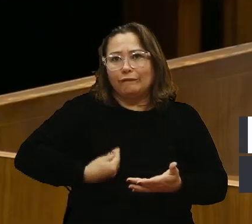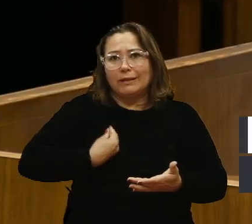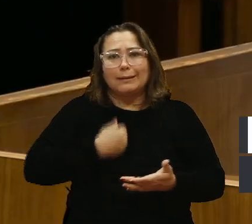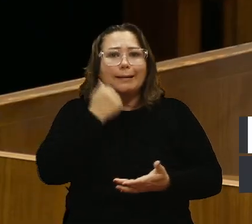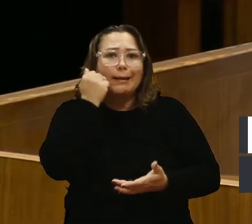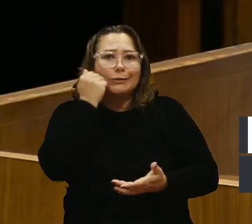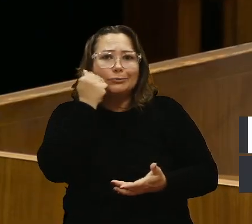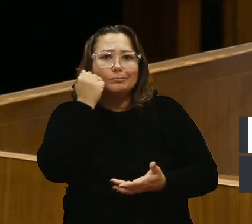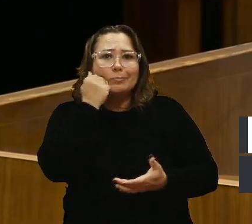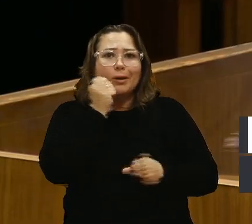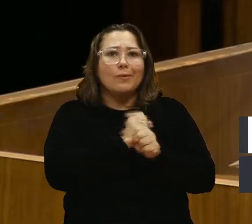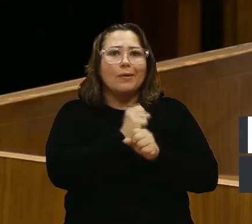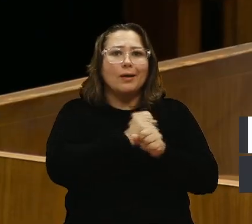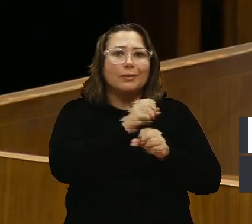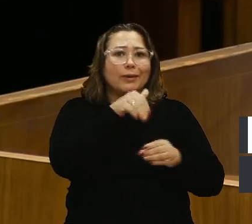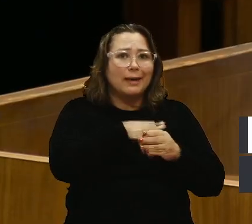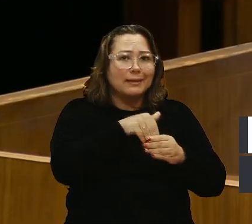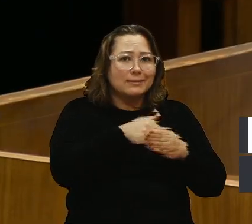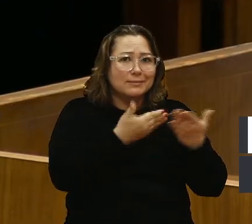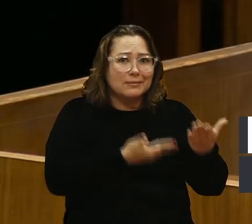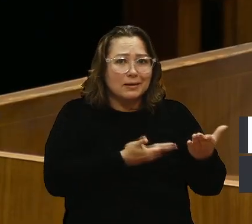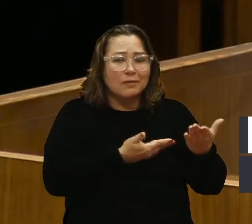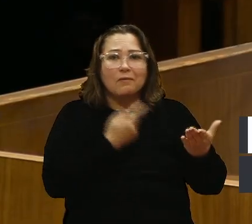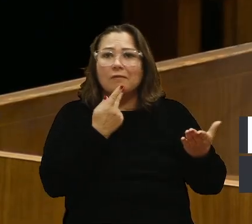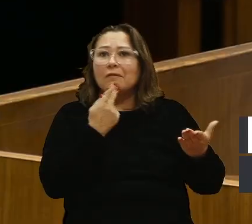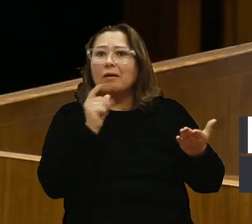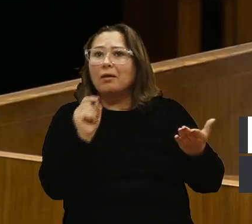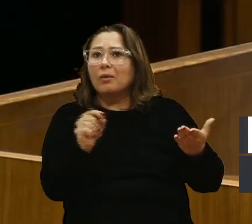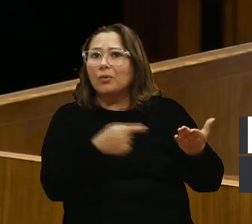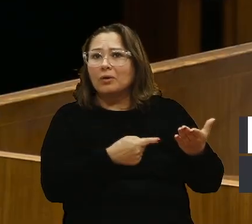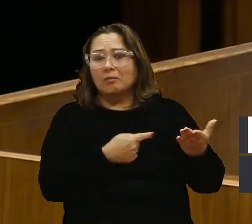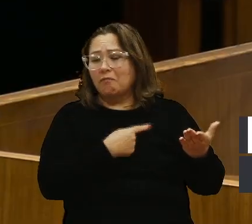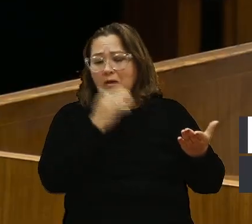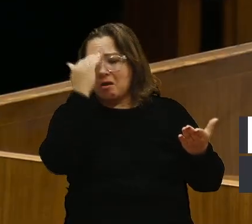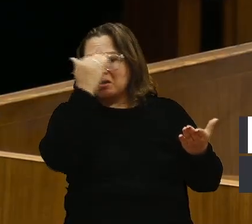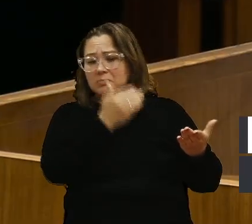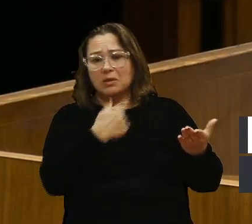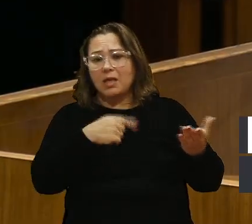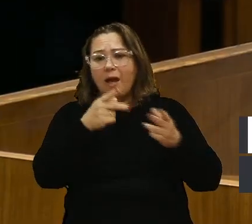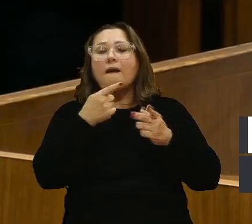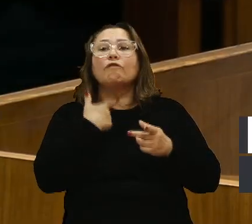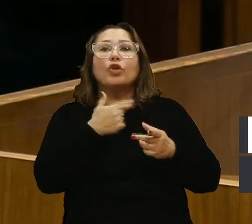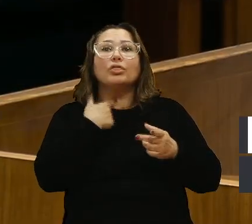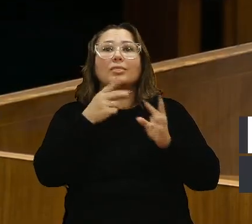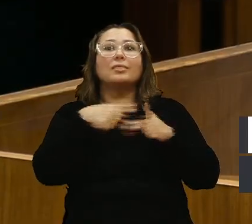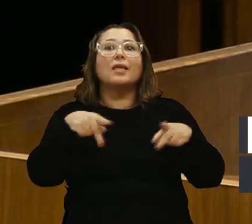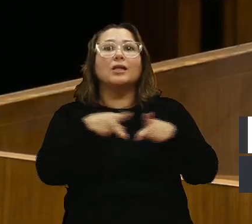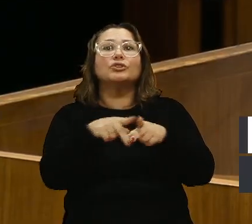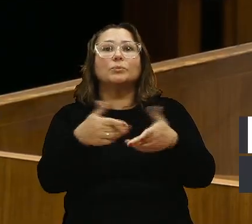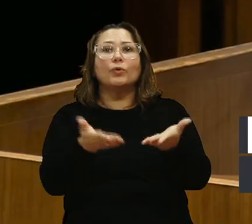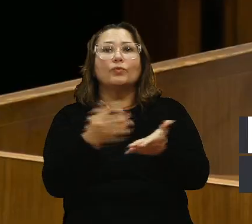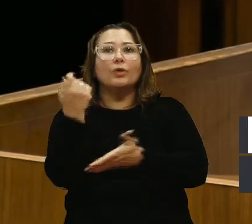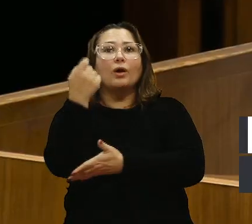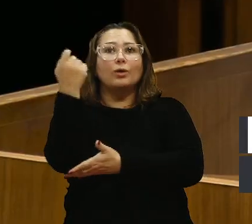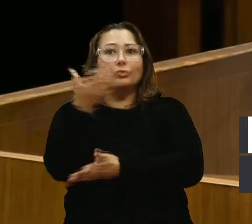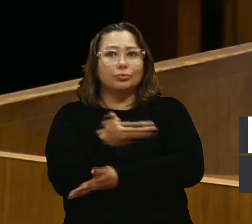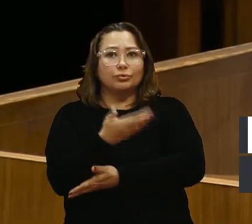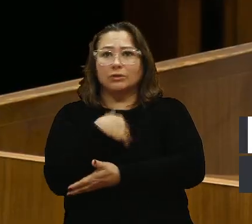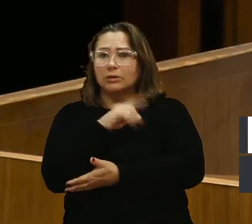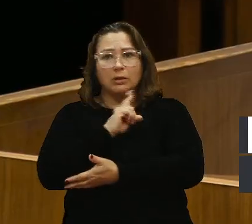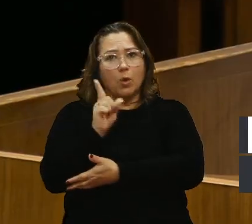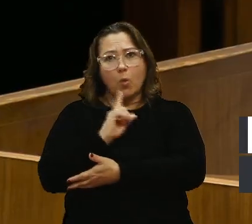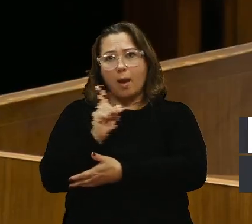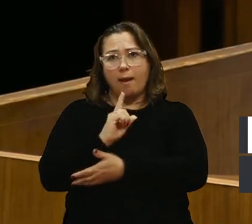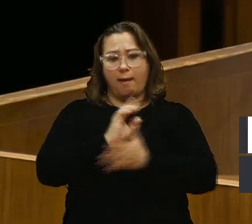ano de eleição mesmo, e diz que não vai respeitar a vontade dos gaúchos, porque não é respeitar a vontade